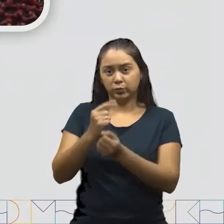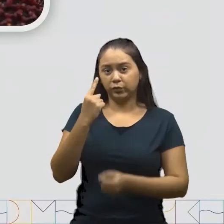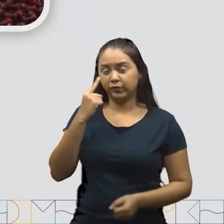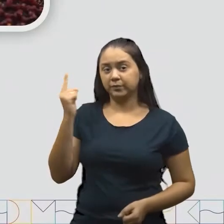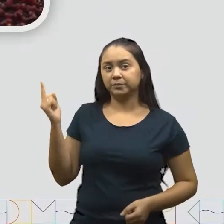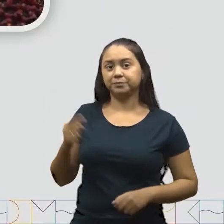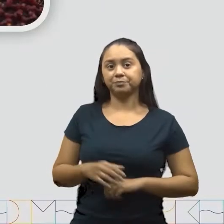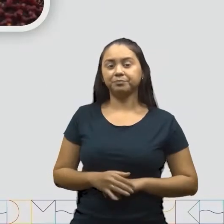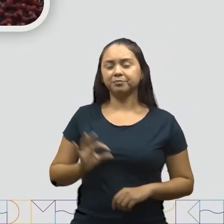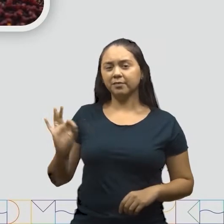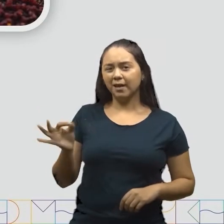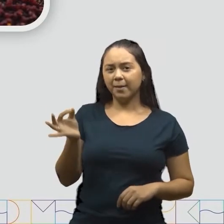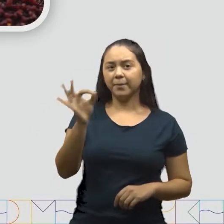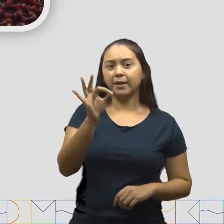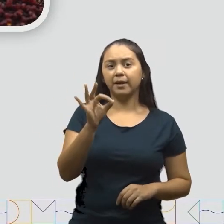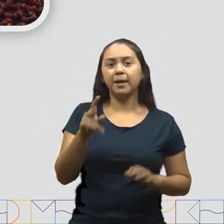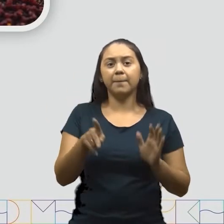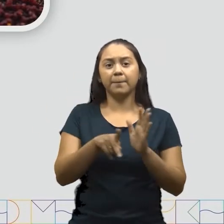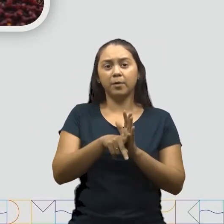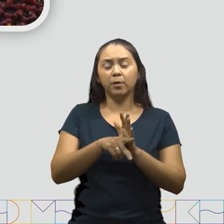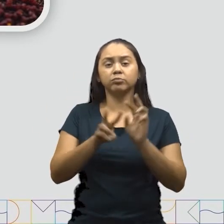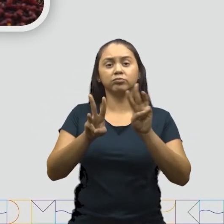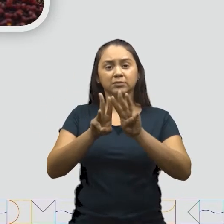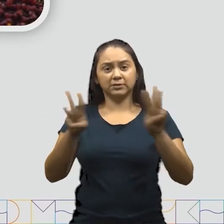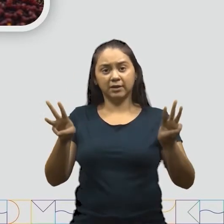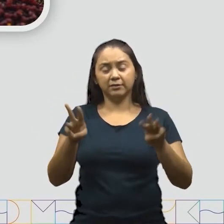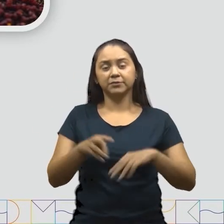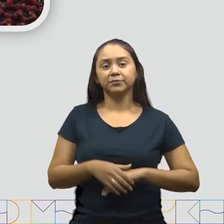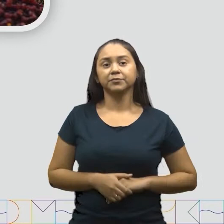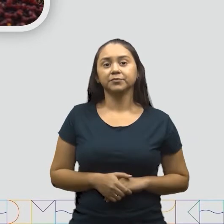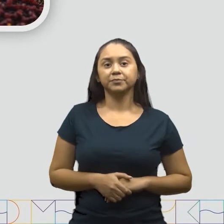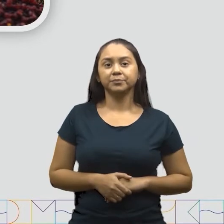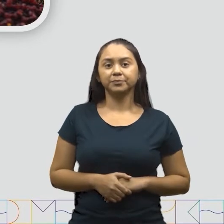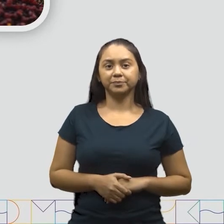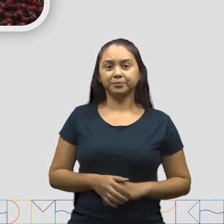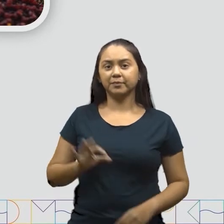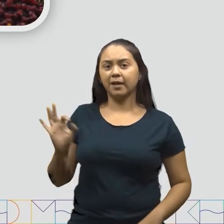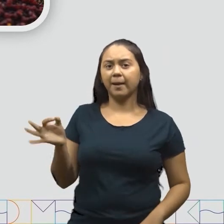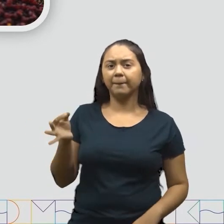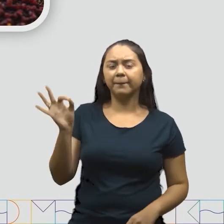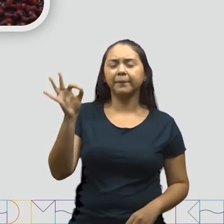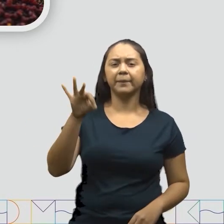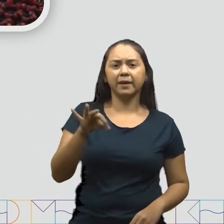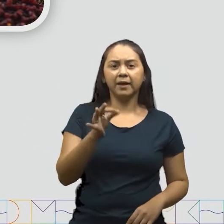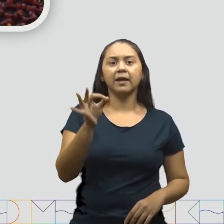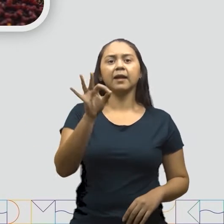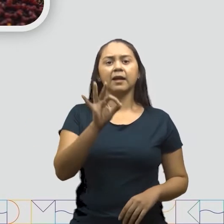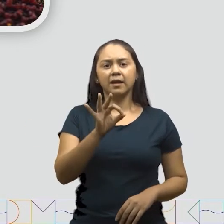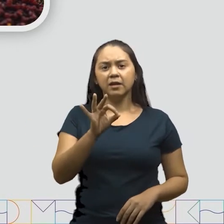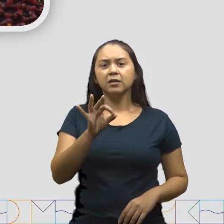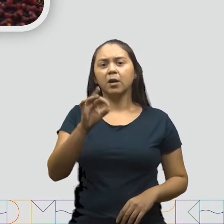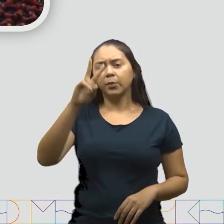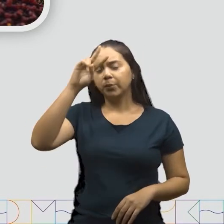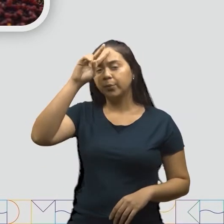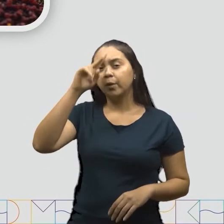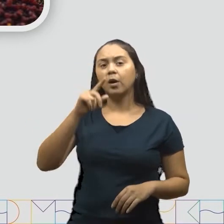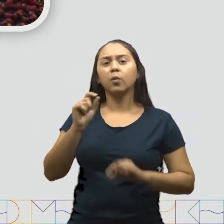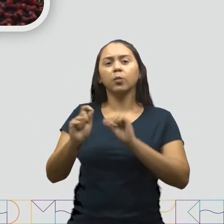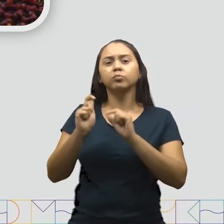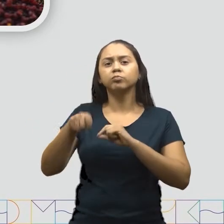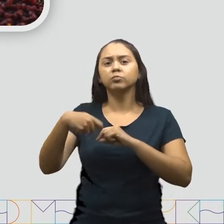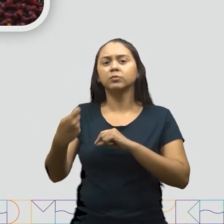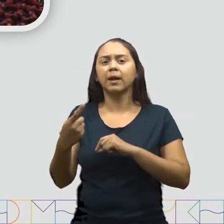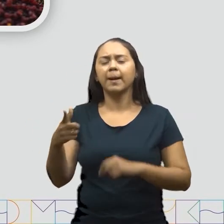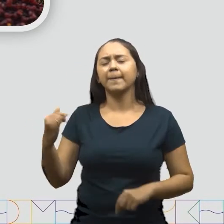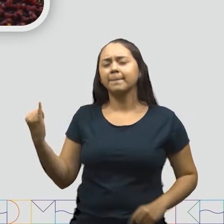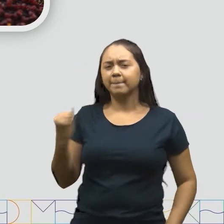Abelha, origem Wikipédia, a enciclopédia livre. Abelhas são insetos voadores, conhecidos pelo